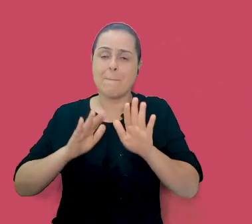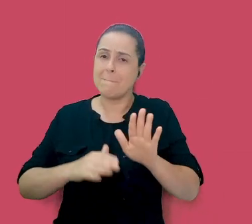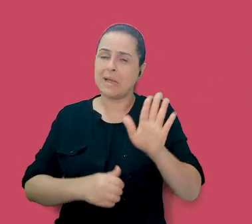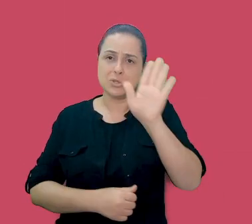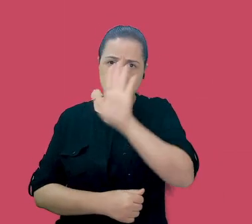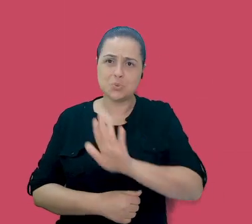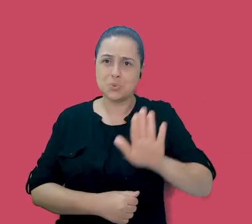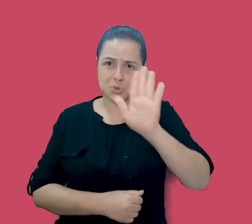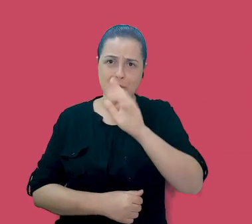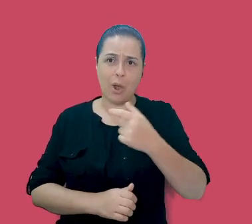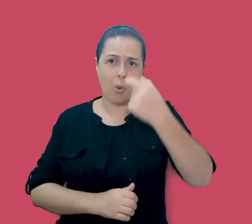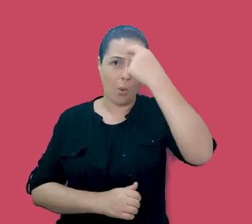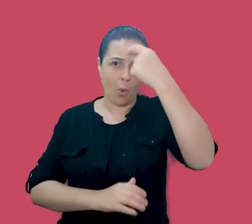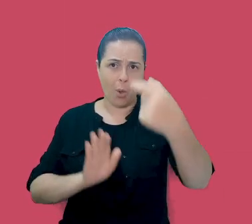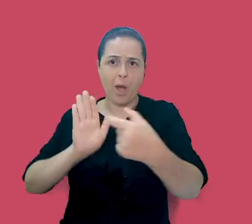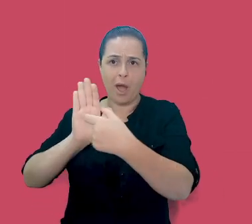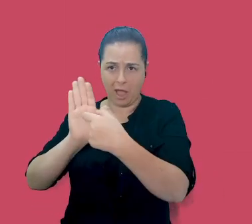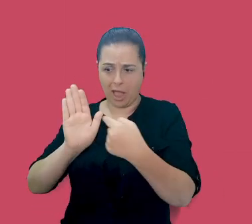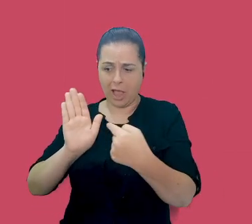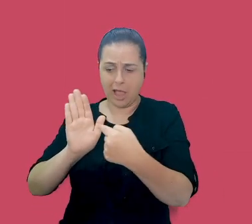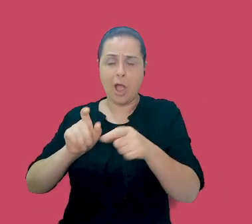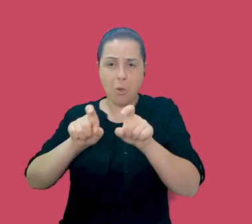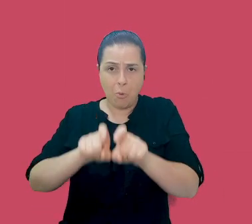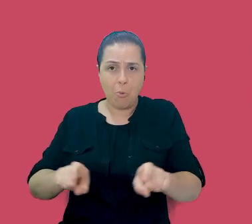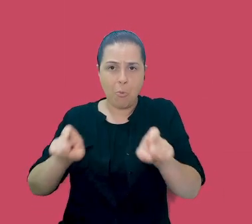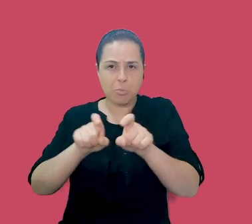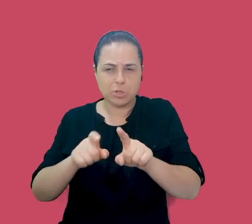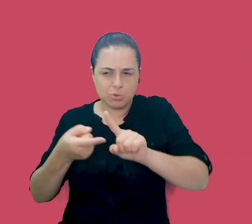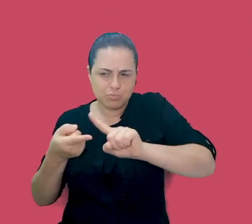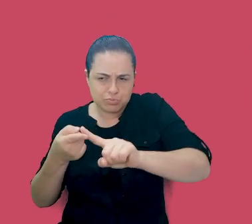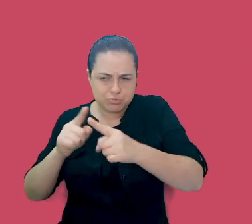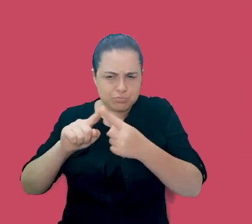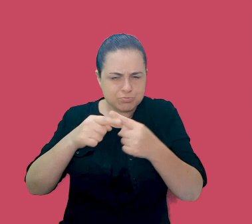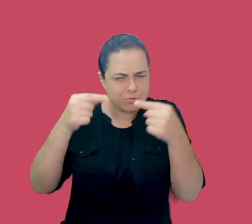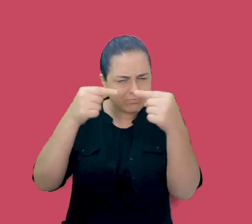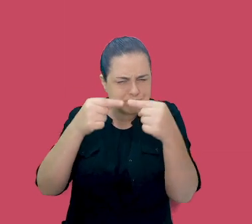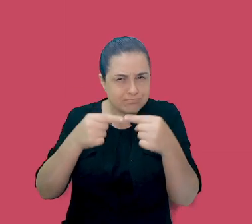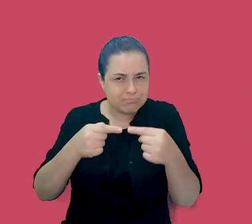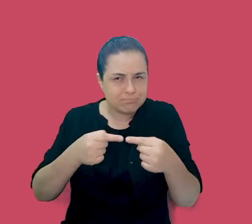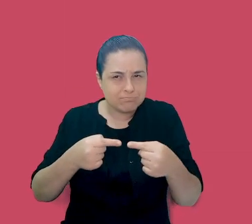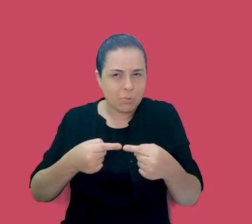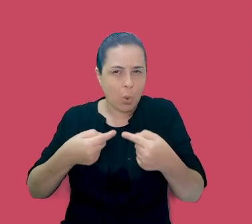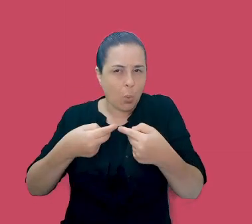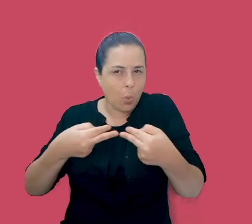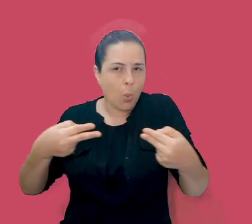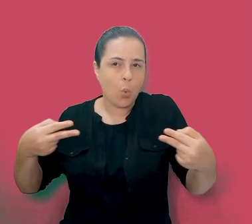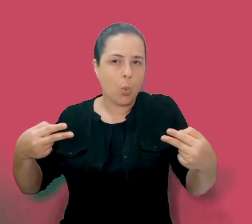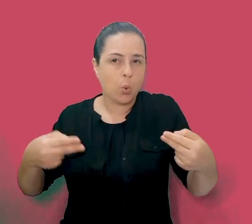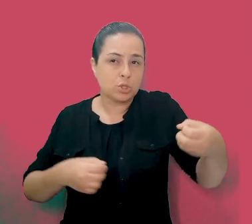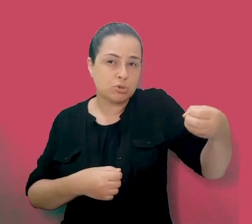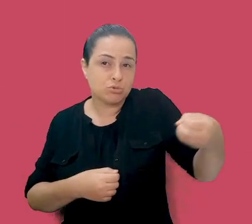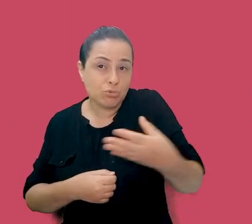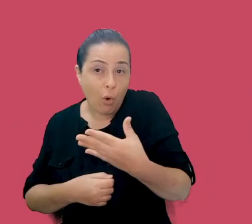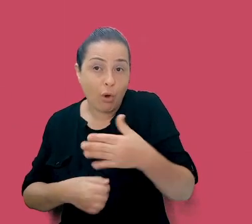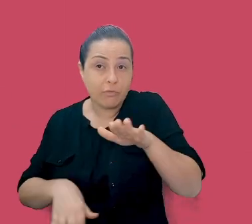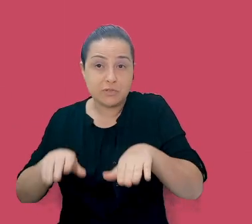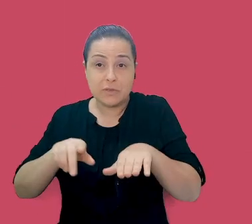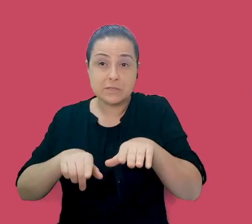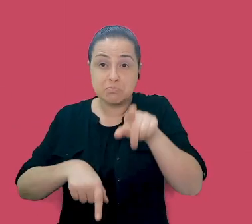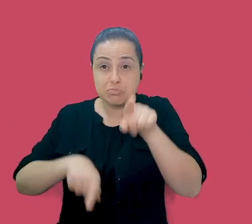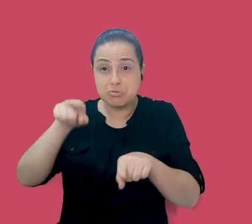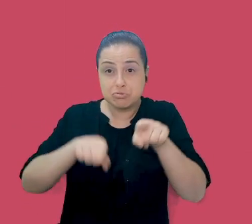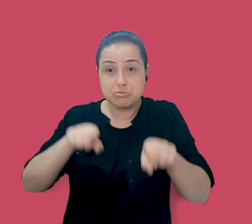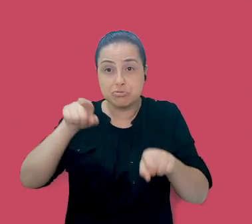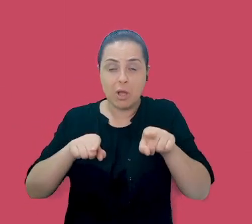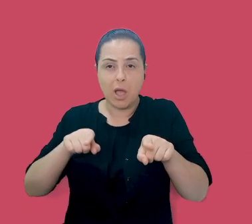geral, essa inteligência artificial ela vai compor coisas ligeiramente novas, diferentes,